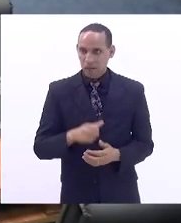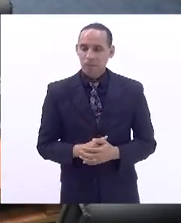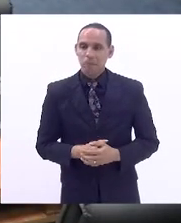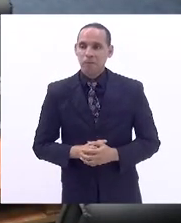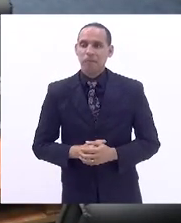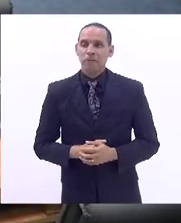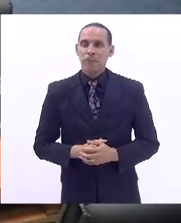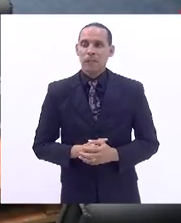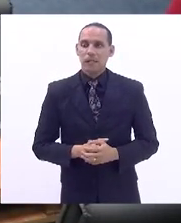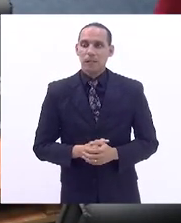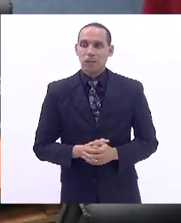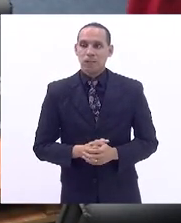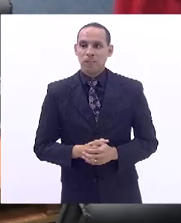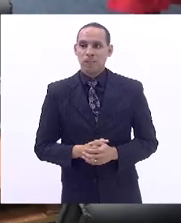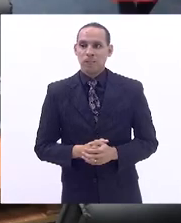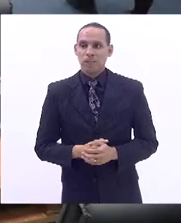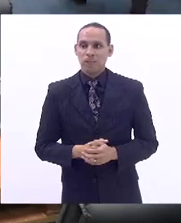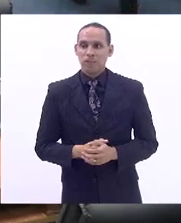o